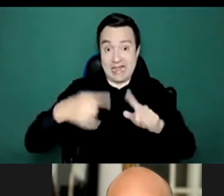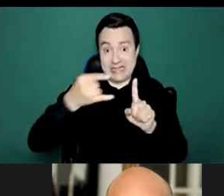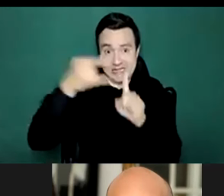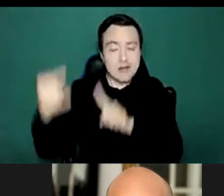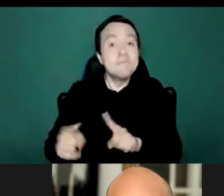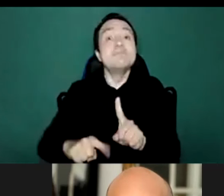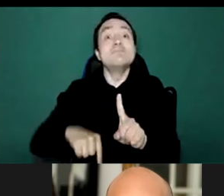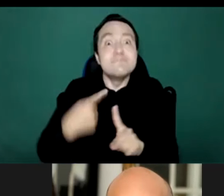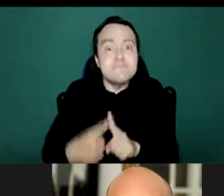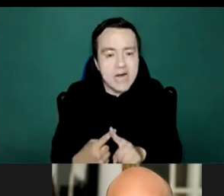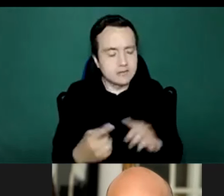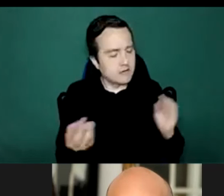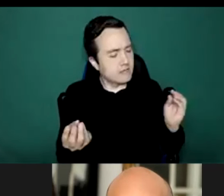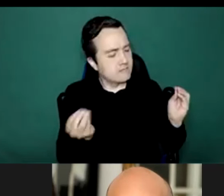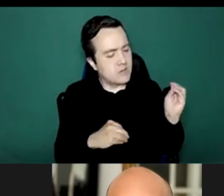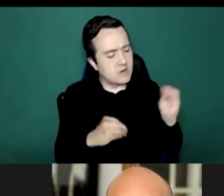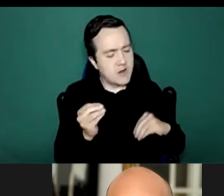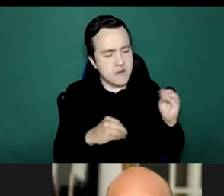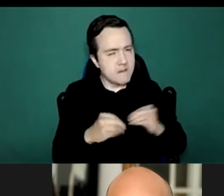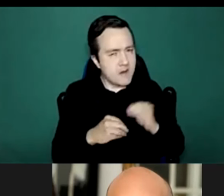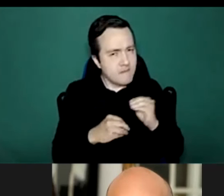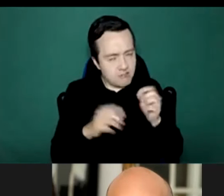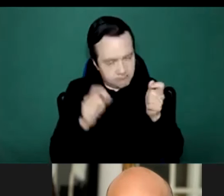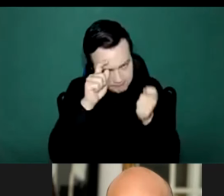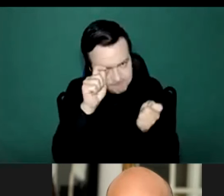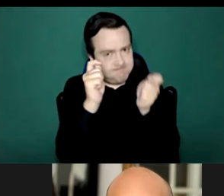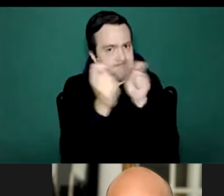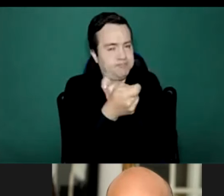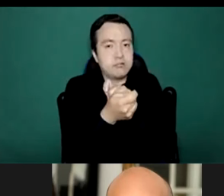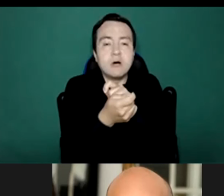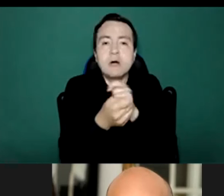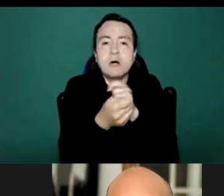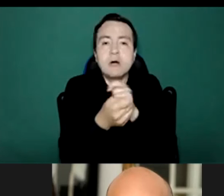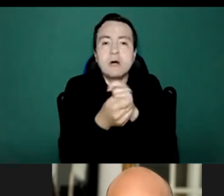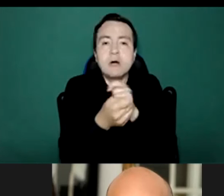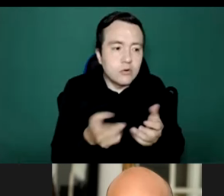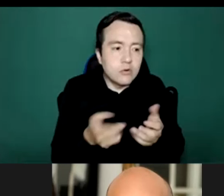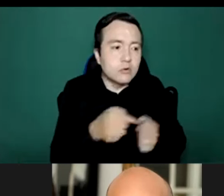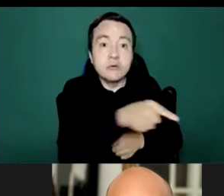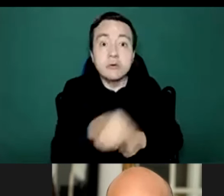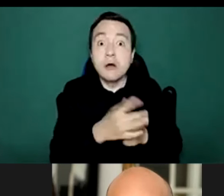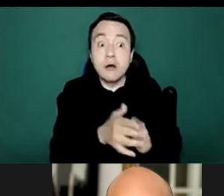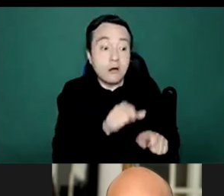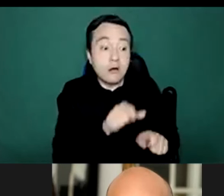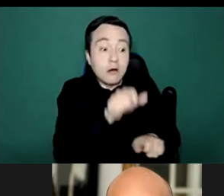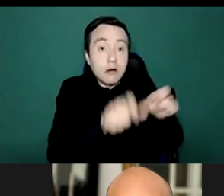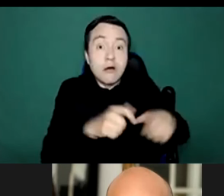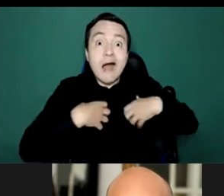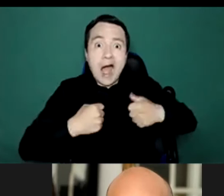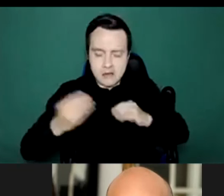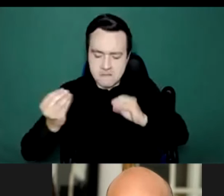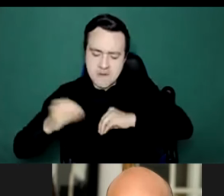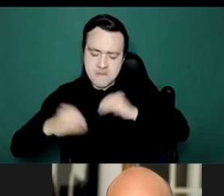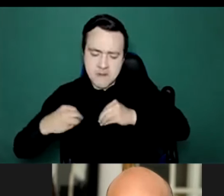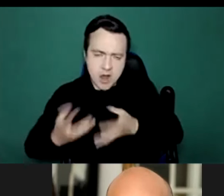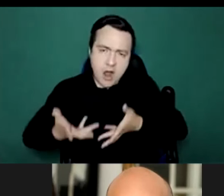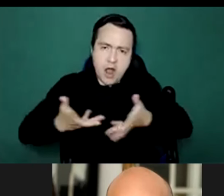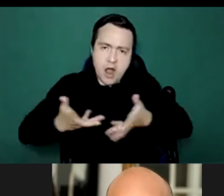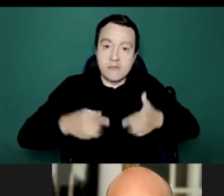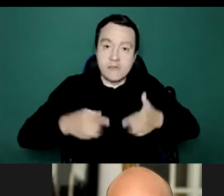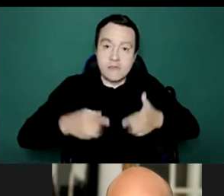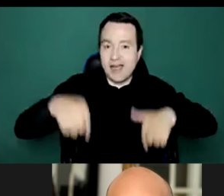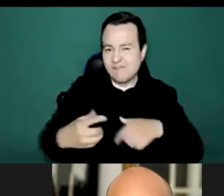de renovar a iniciativa de las funções essenciais de saúde pública em nosso departamento de sistemas e serviços de